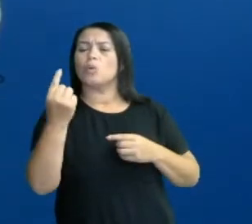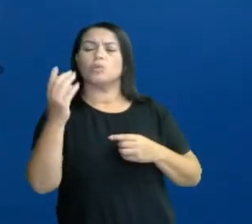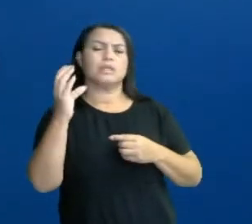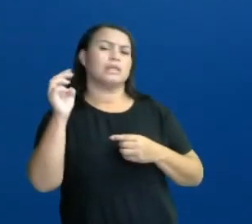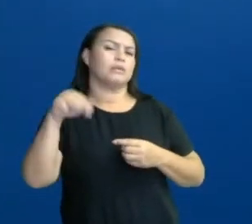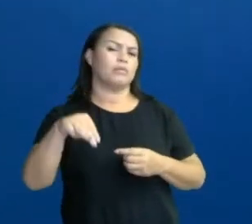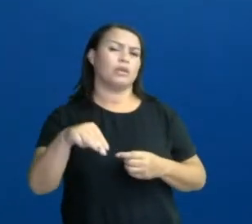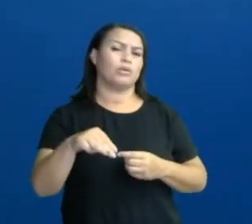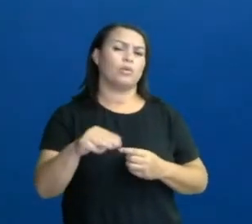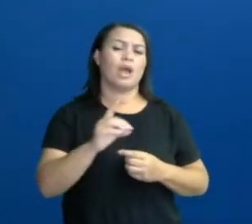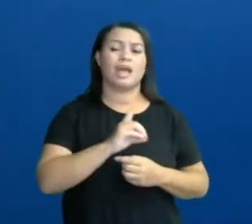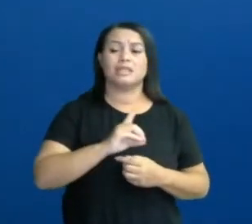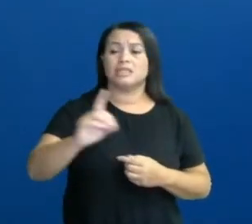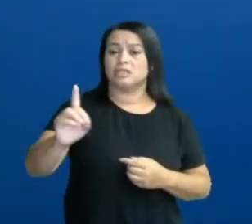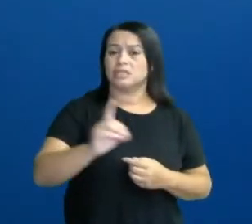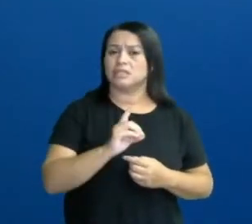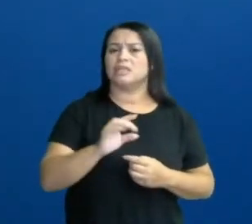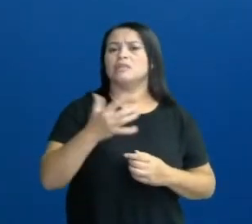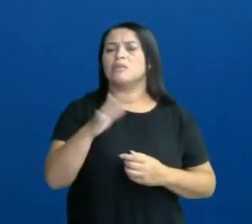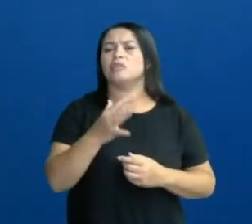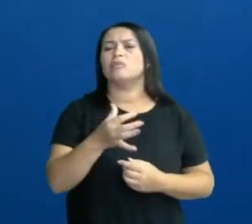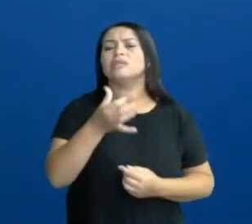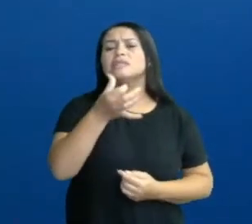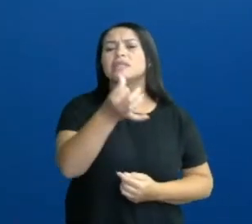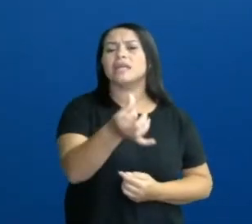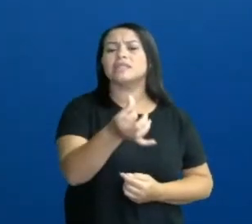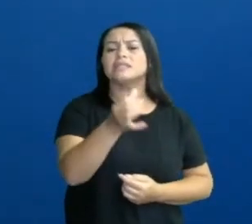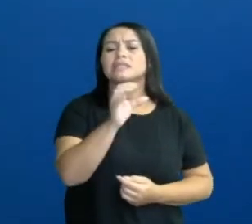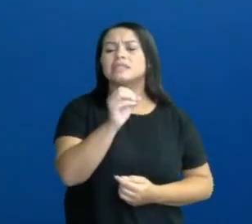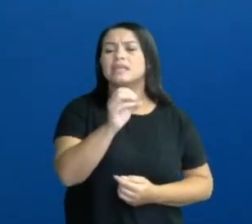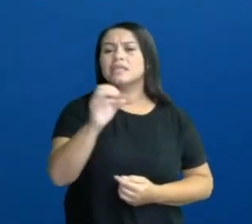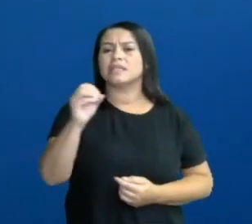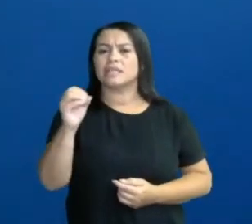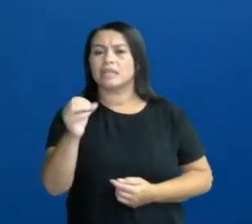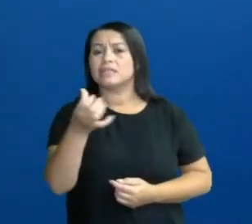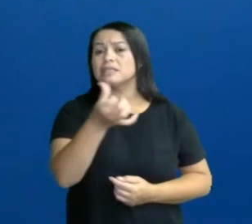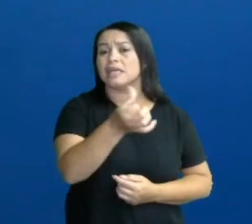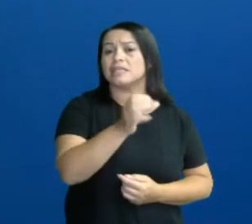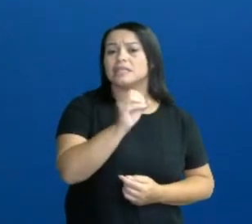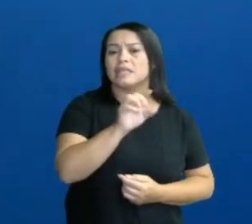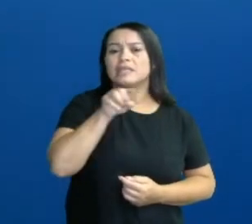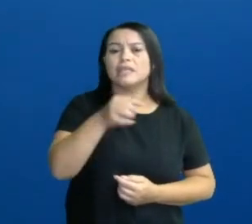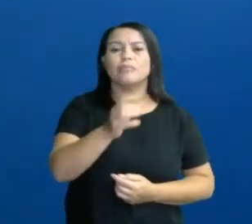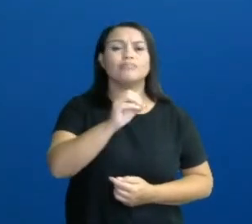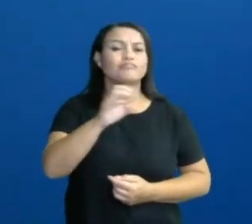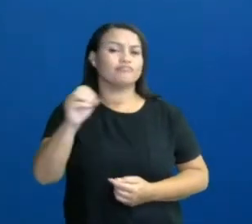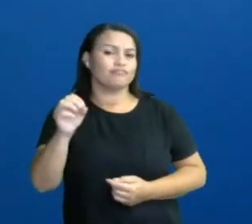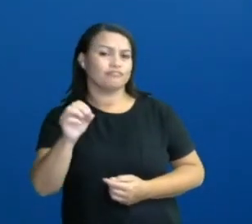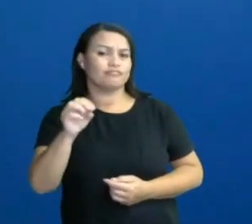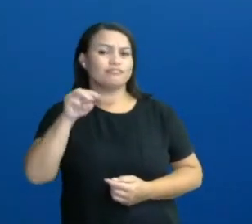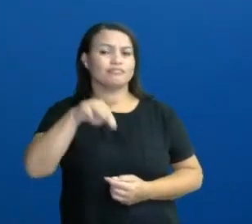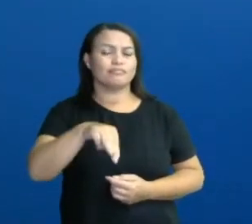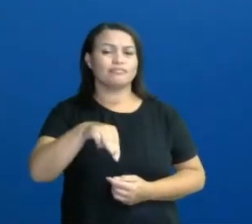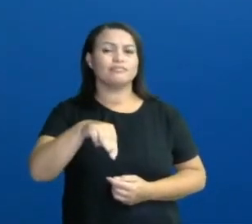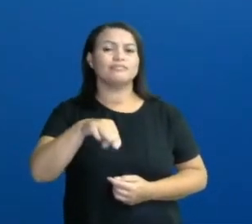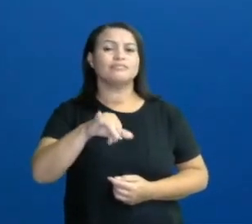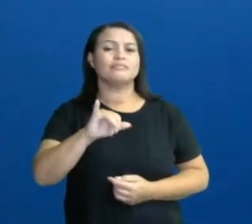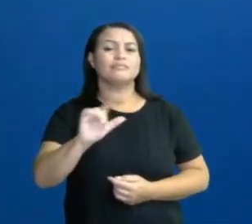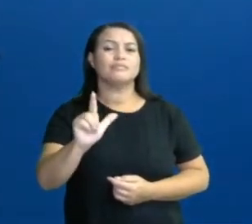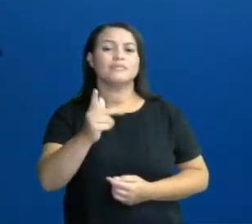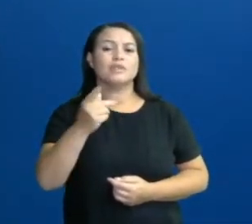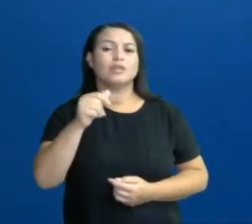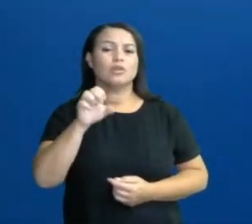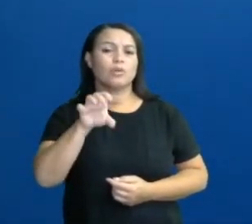verdade, essa distância real seria 60 milhões de centímetros, que a gente, transferindo para quilômetro, cortando aqui 5 zero,